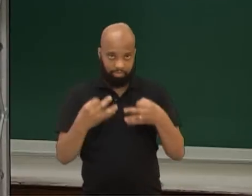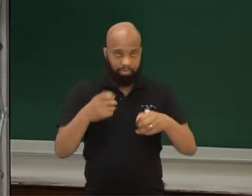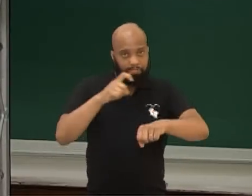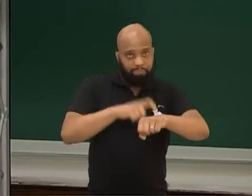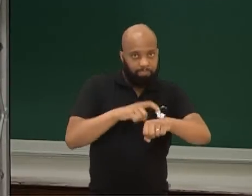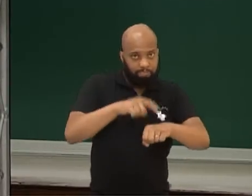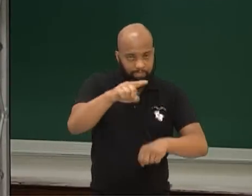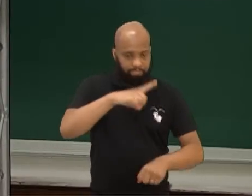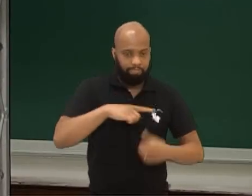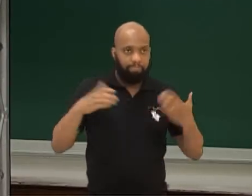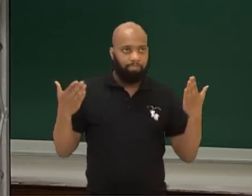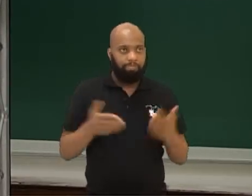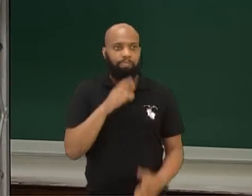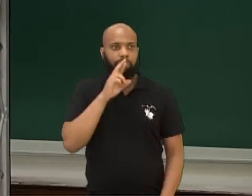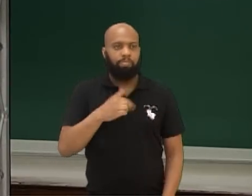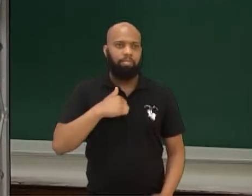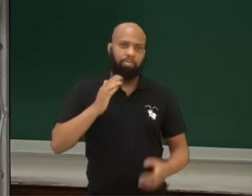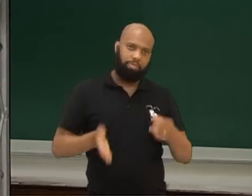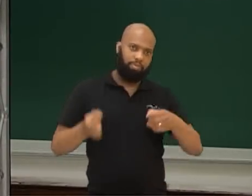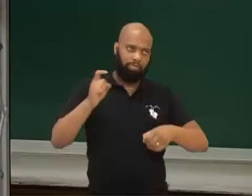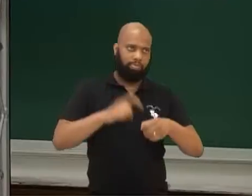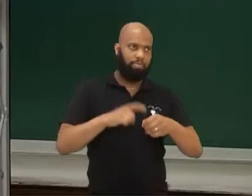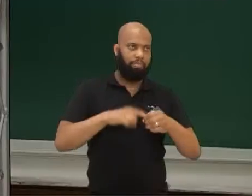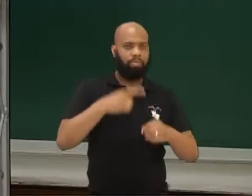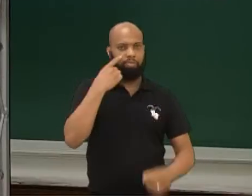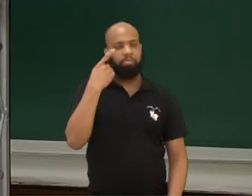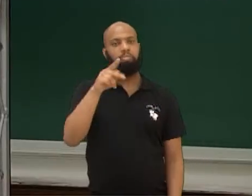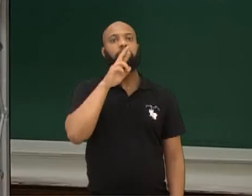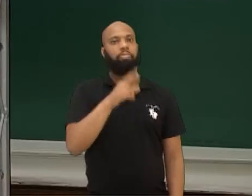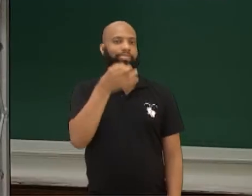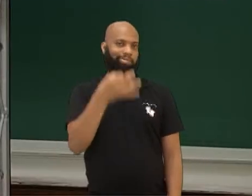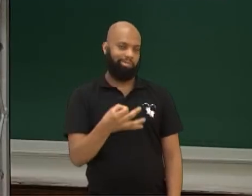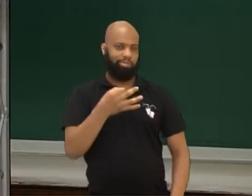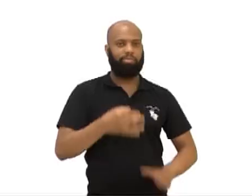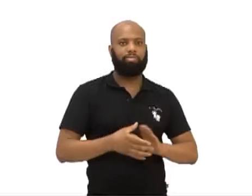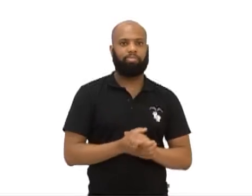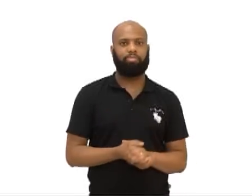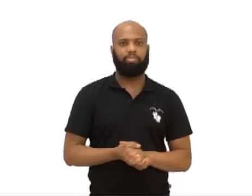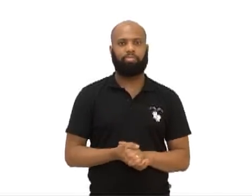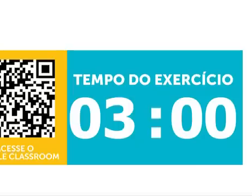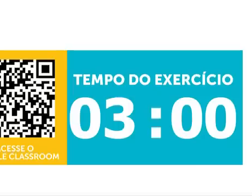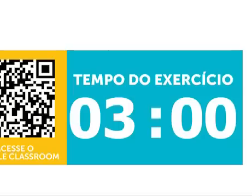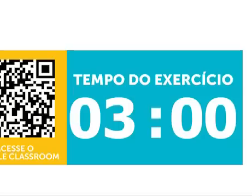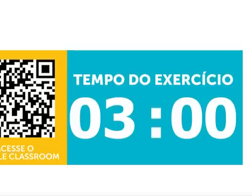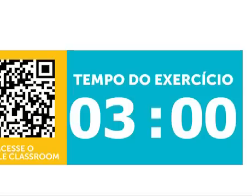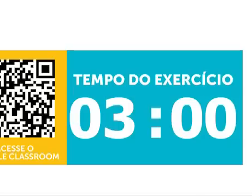dar um tempinho para vocês e vocês me dizem qual que é a resposta certa, tá bom?